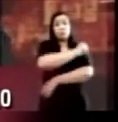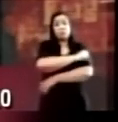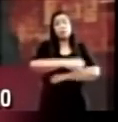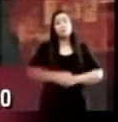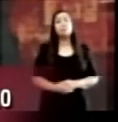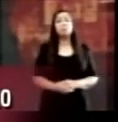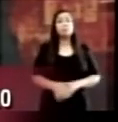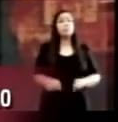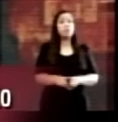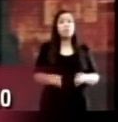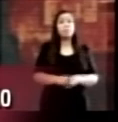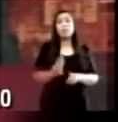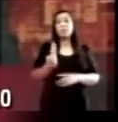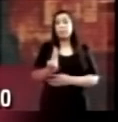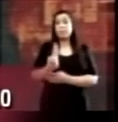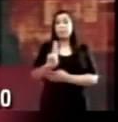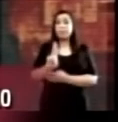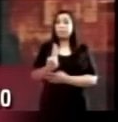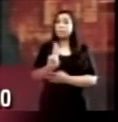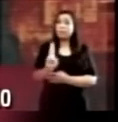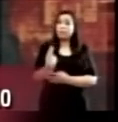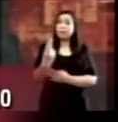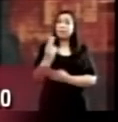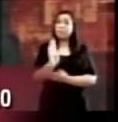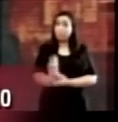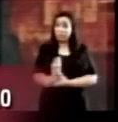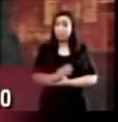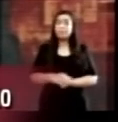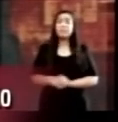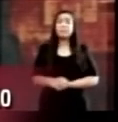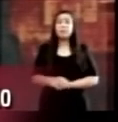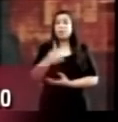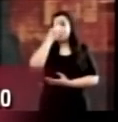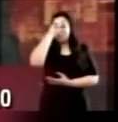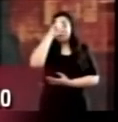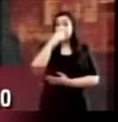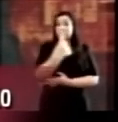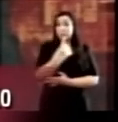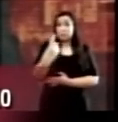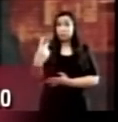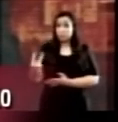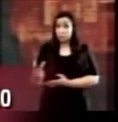Assim acontece com o hospital de base também. Ele é para 102